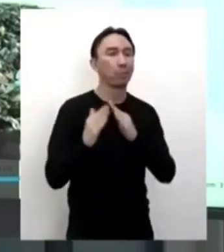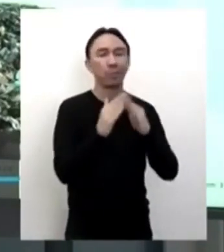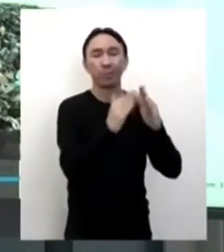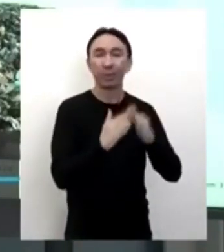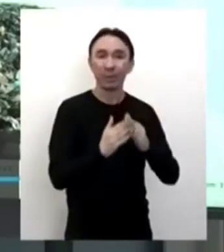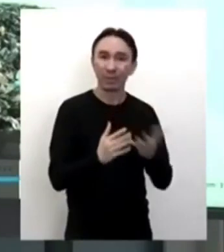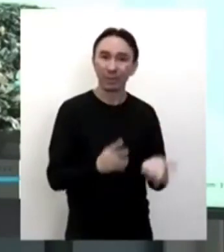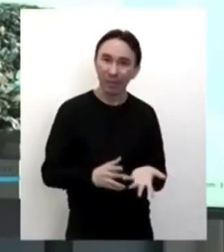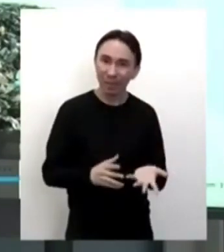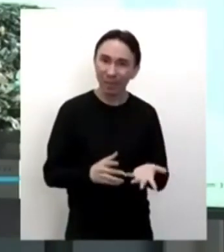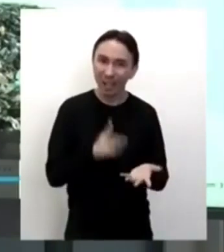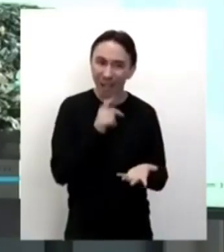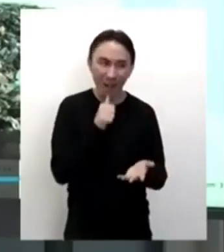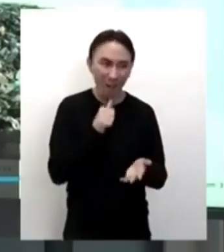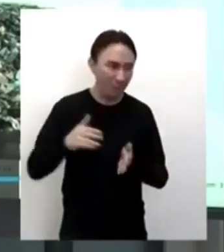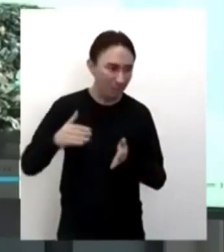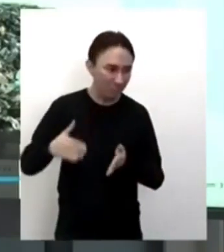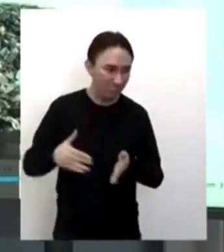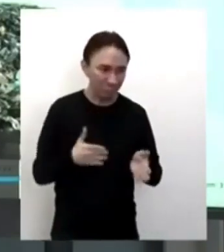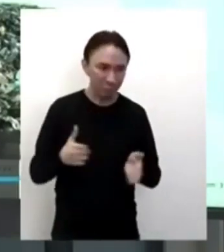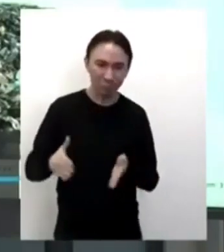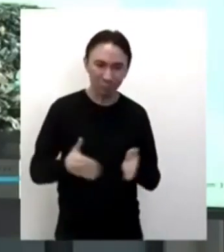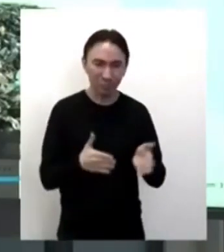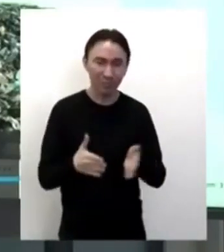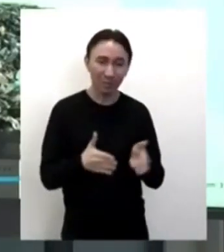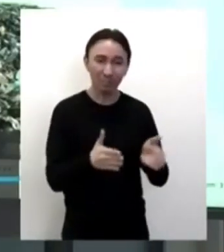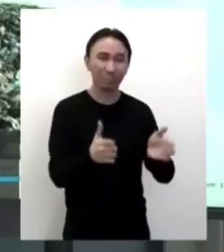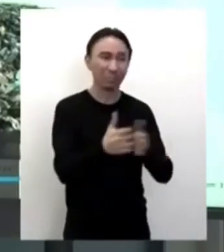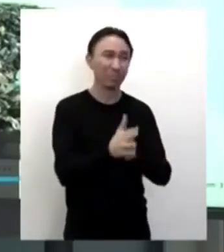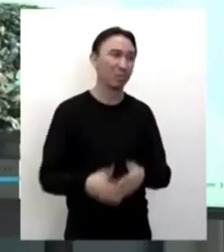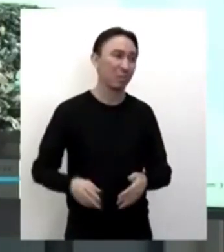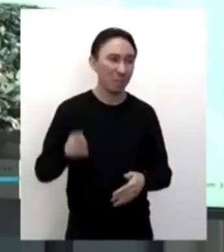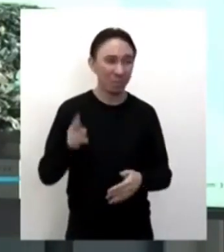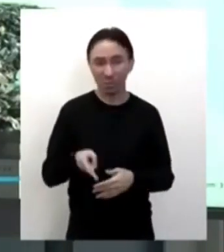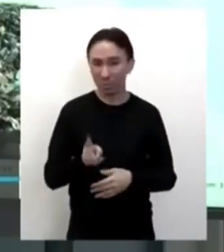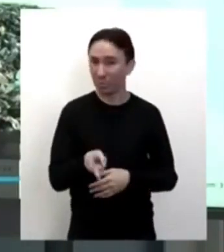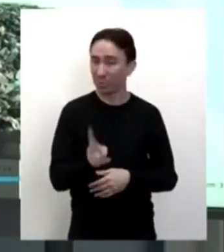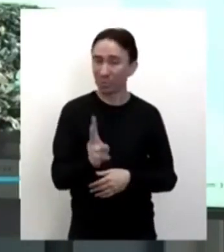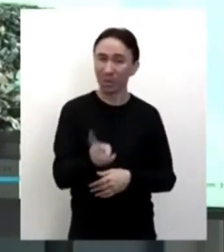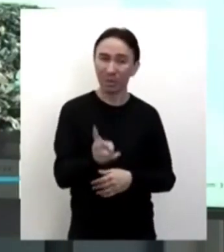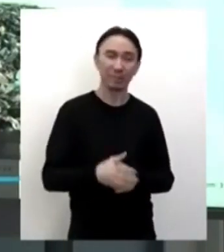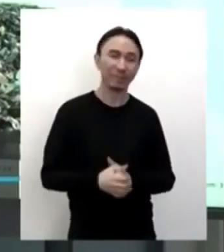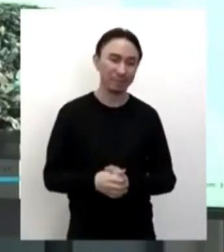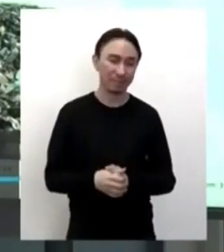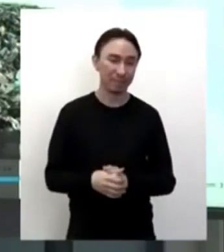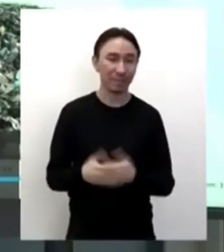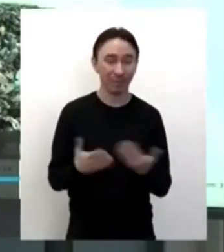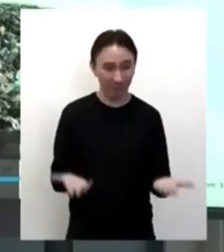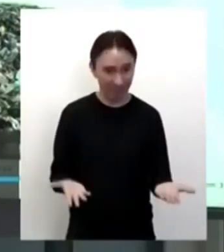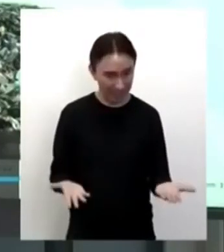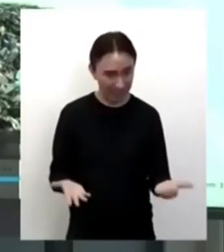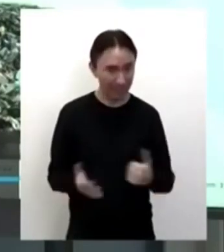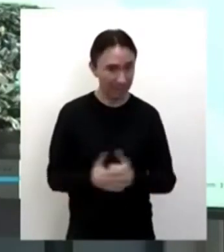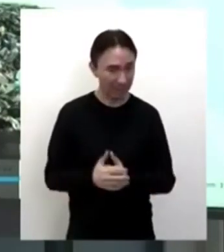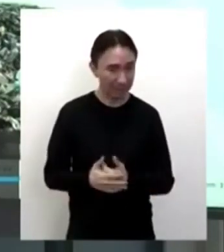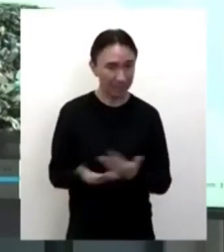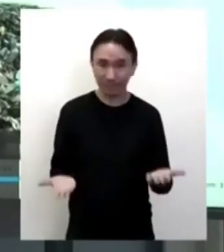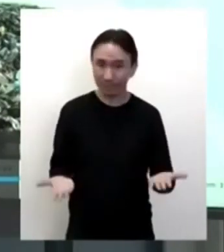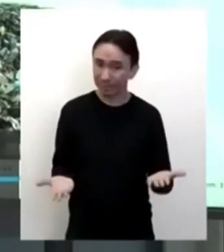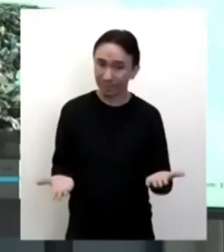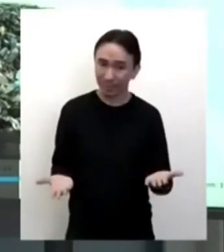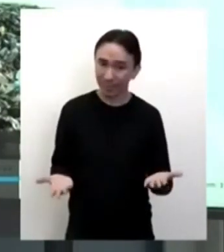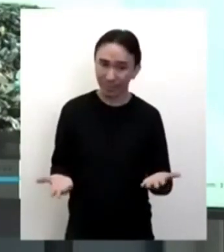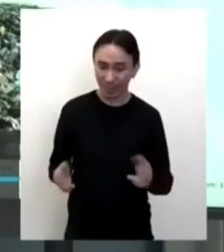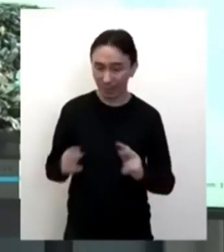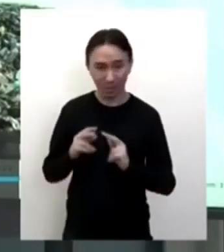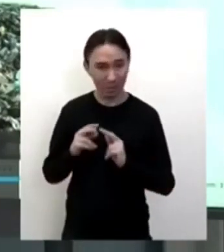mudar ele vai chover, ele vai continuar com aquele mesma posição no leito do rio. Ser humano muda, o leito do